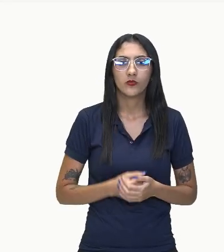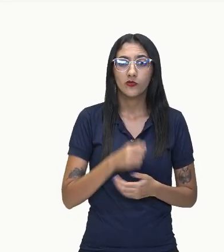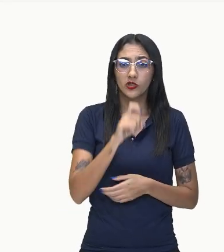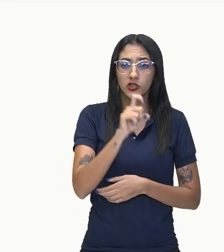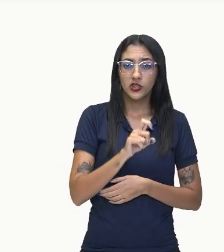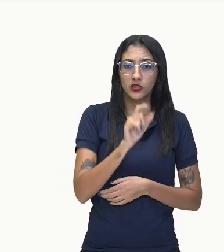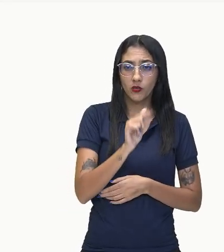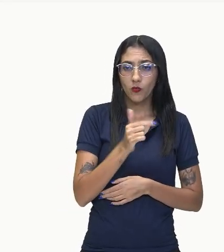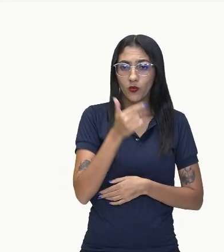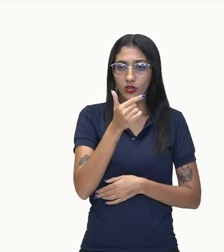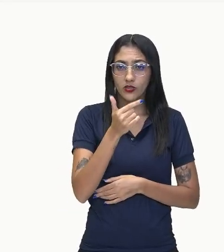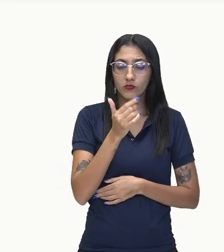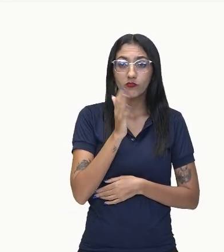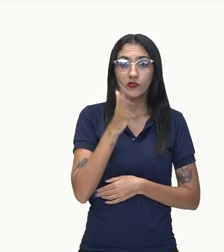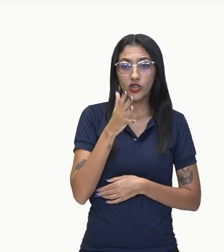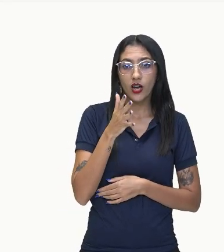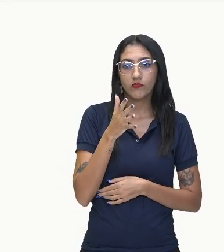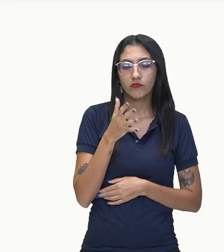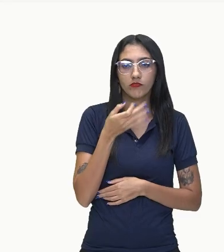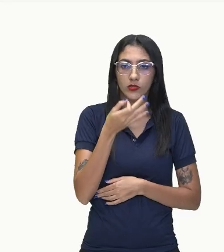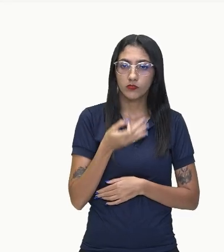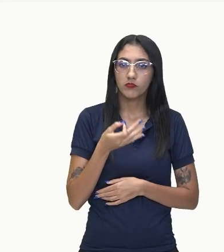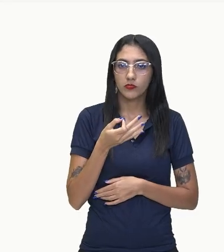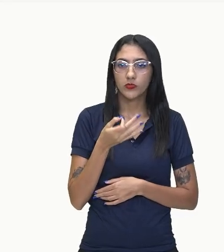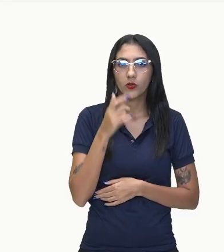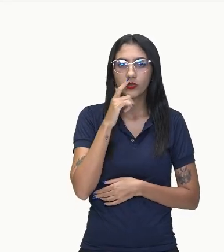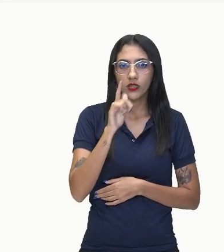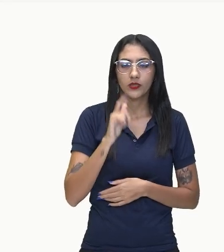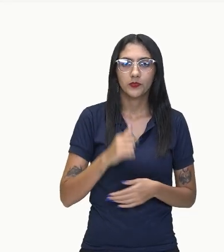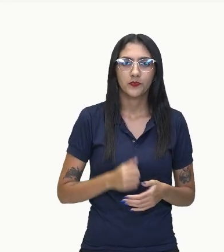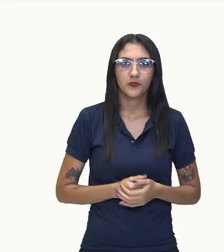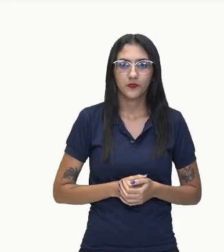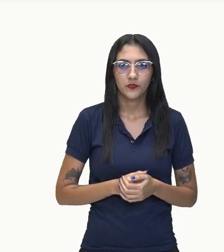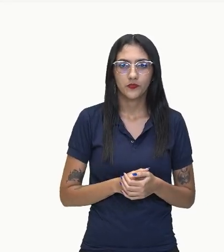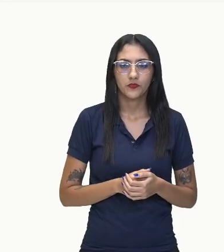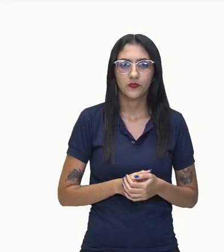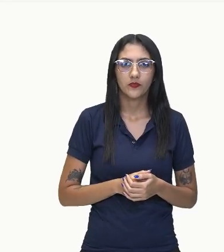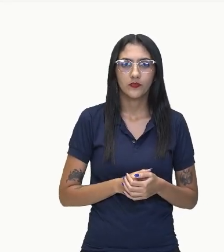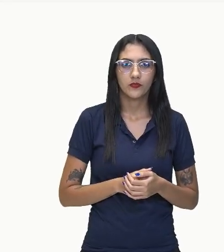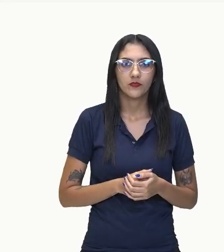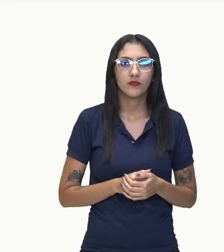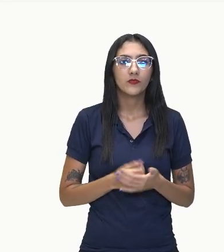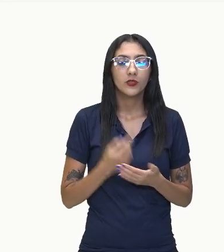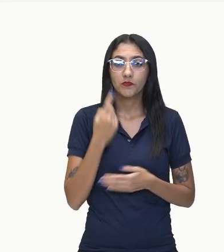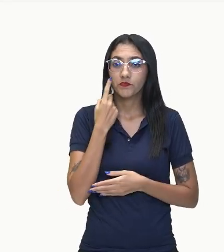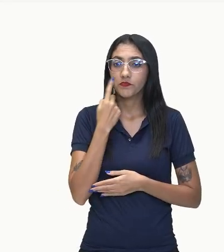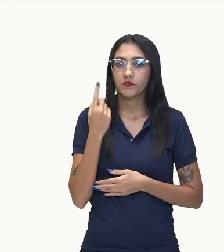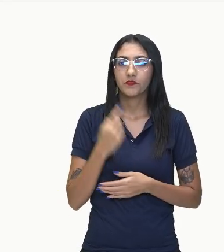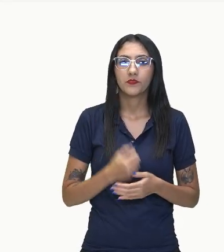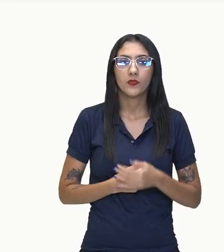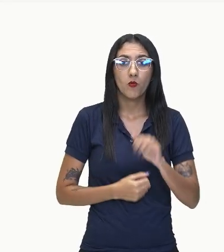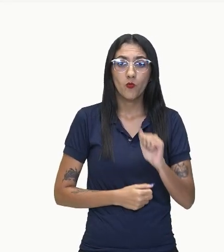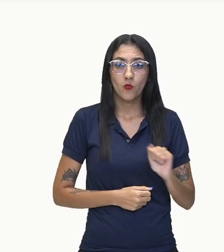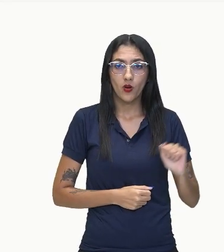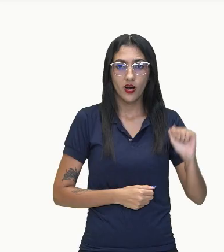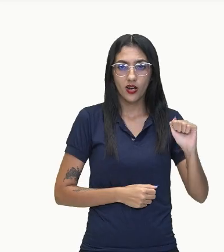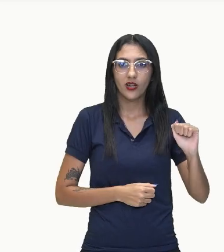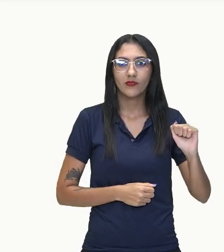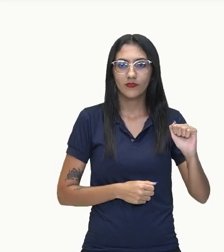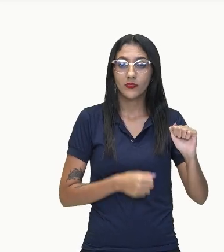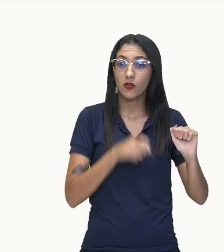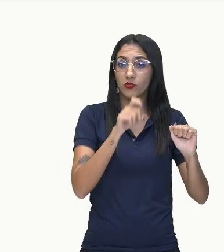x², nós já temos uma função quadrática. E quem são os coeficientes? O a é o valor que acompanha